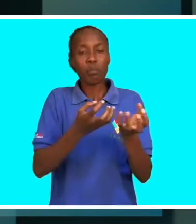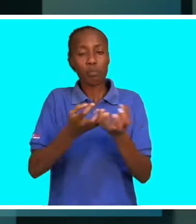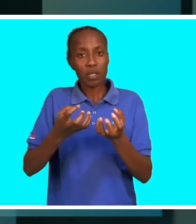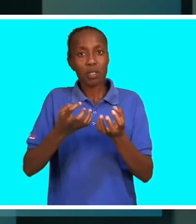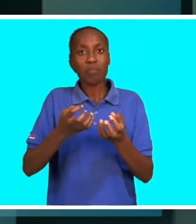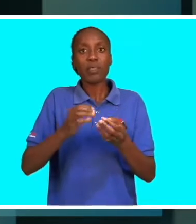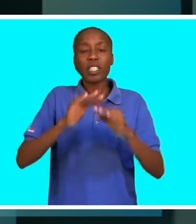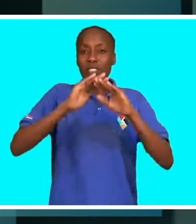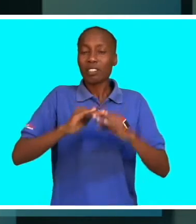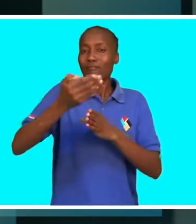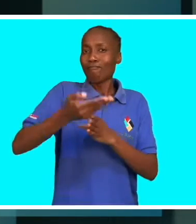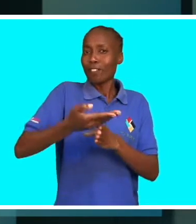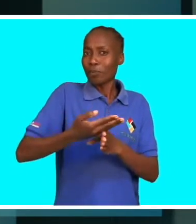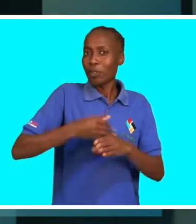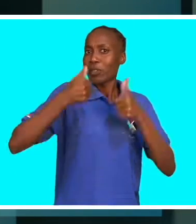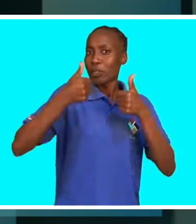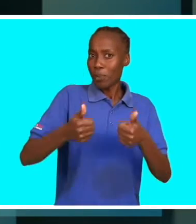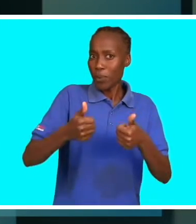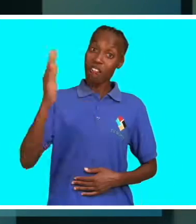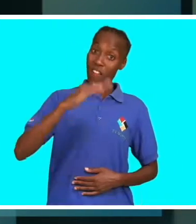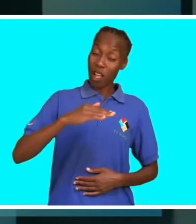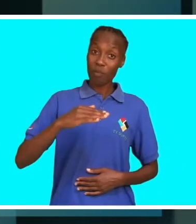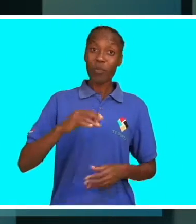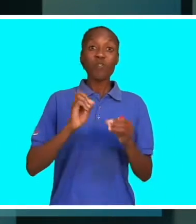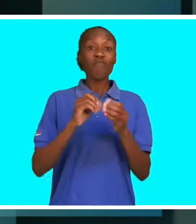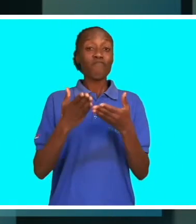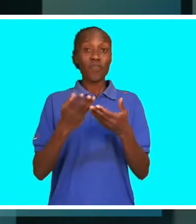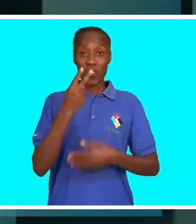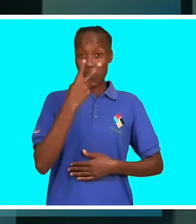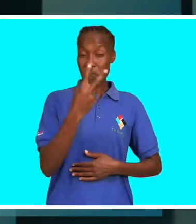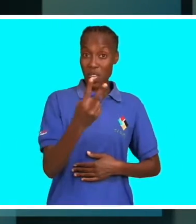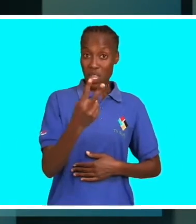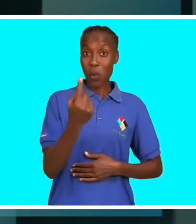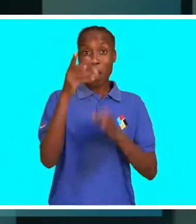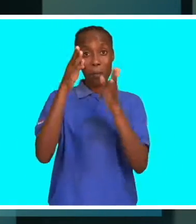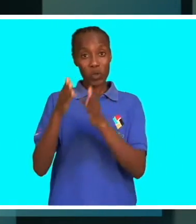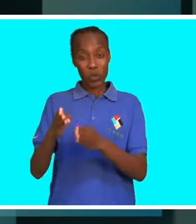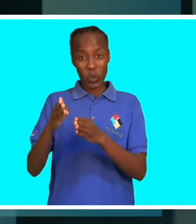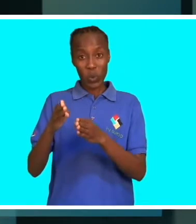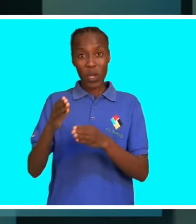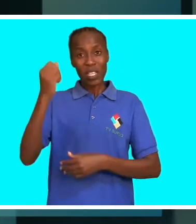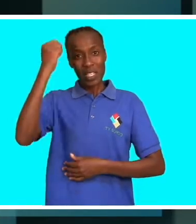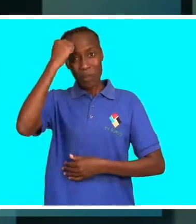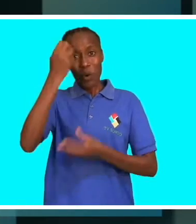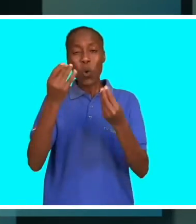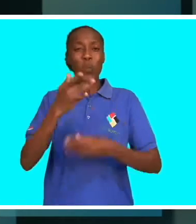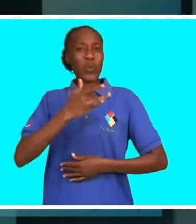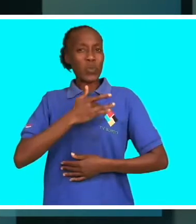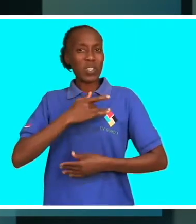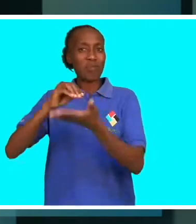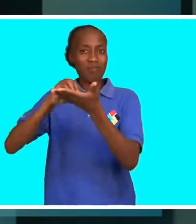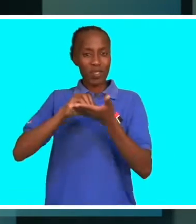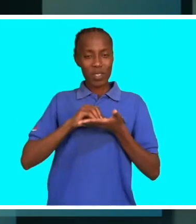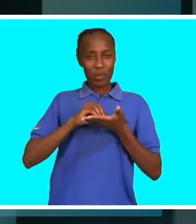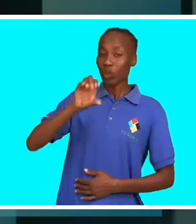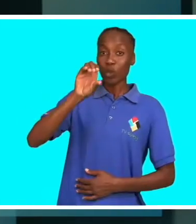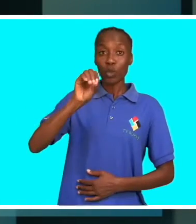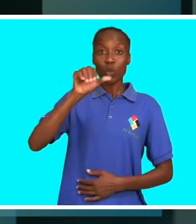precisa. Então, está sendo uma experiência muito boa. Vamos me acompanhar, não é? Um dos beneficiários, saber qual é o